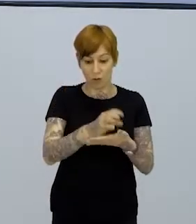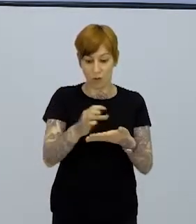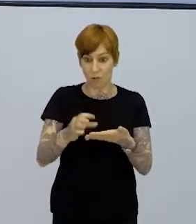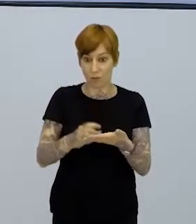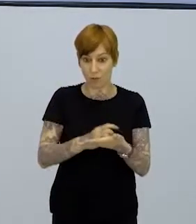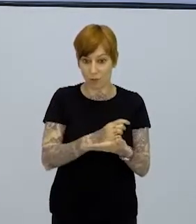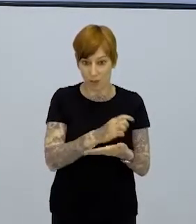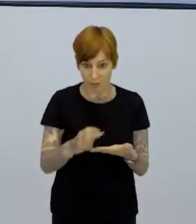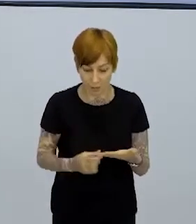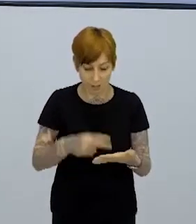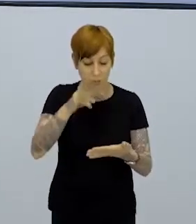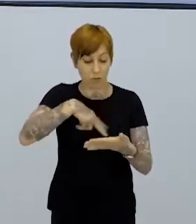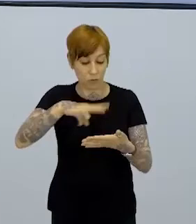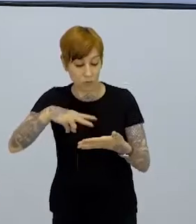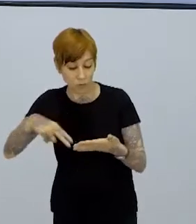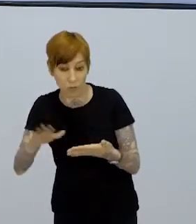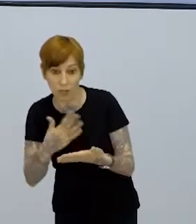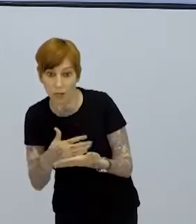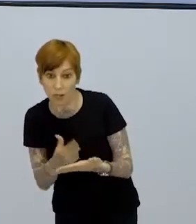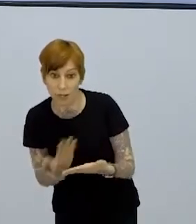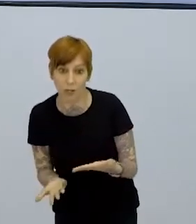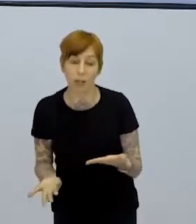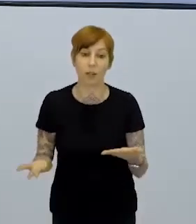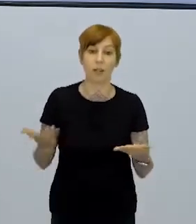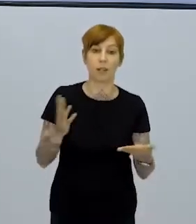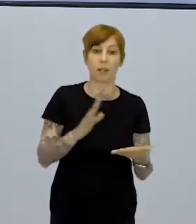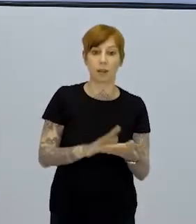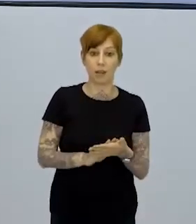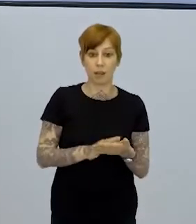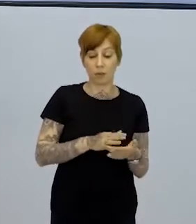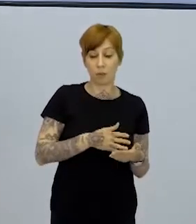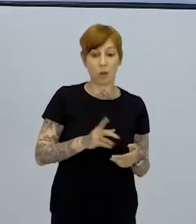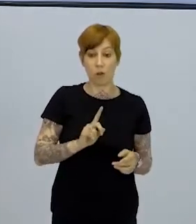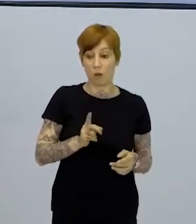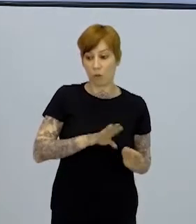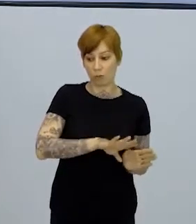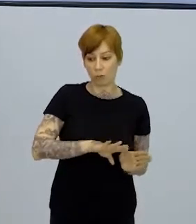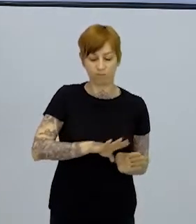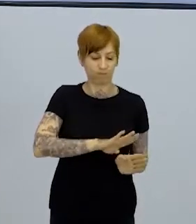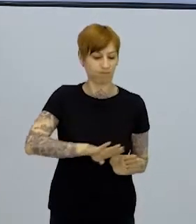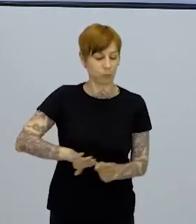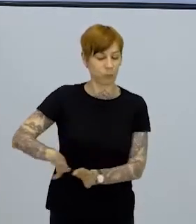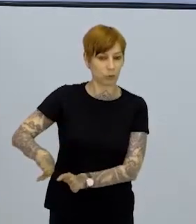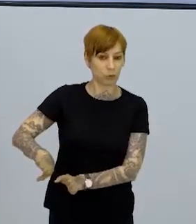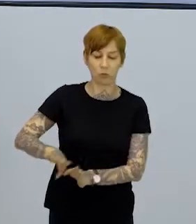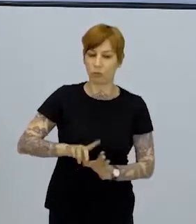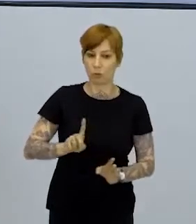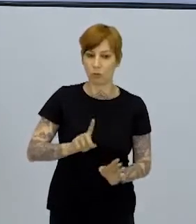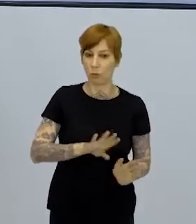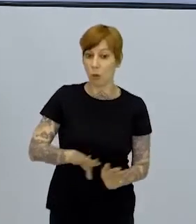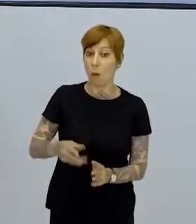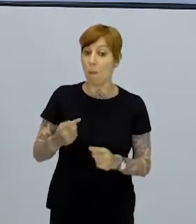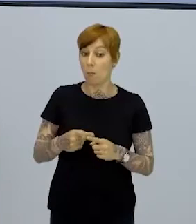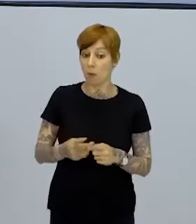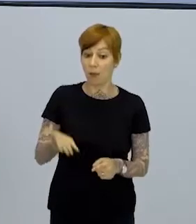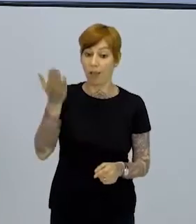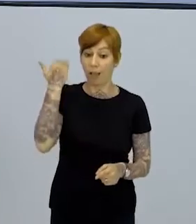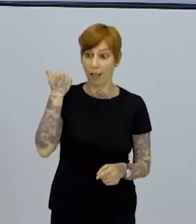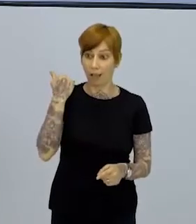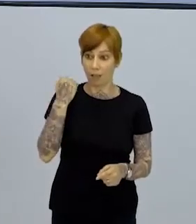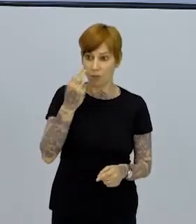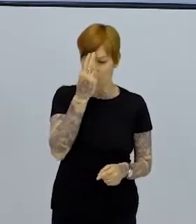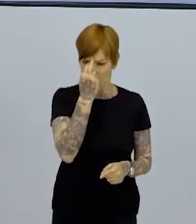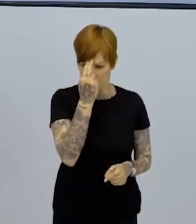narrativas que você lê, né, valores de, por exemplo, de não exclusão, porque justamente quando você fala do nerd, normalmente ele era um grupo de